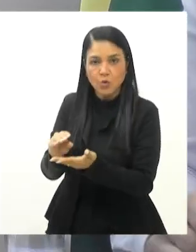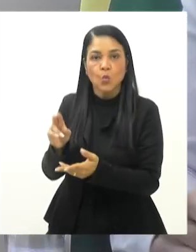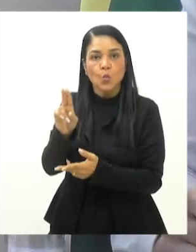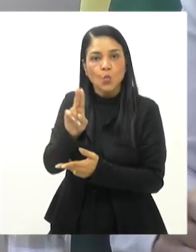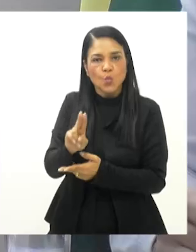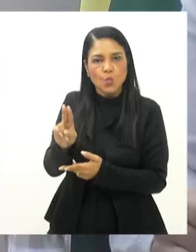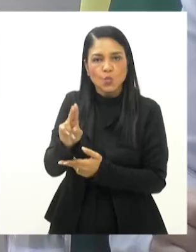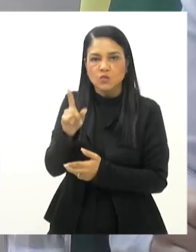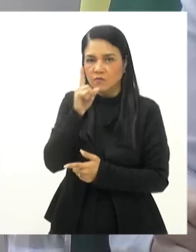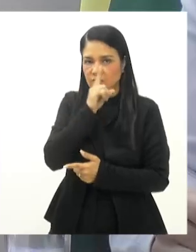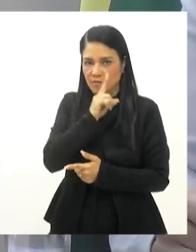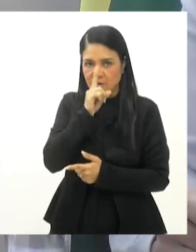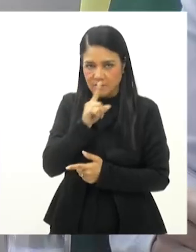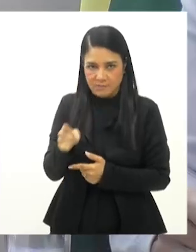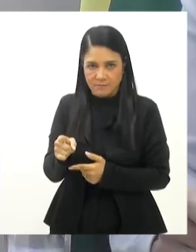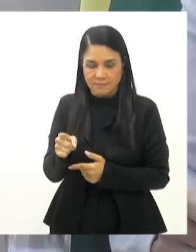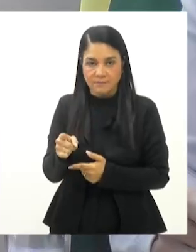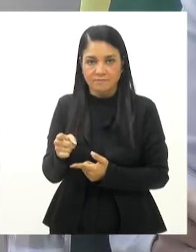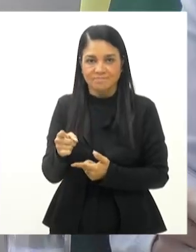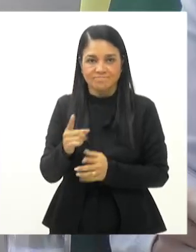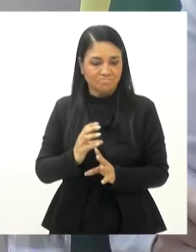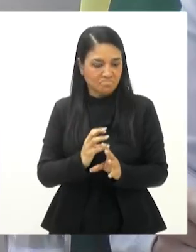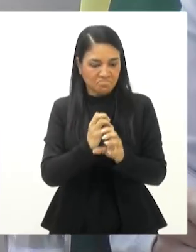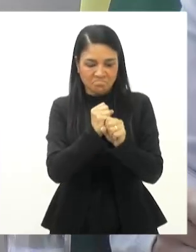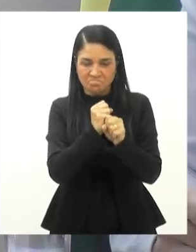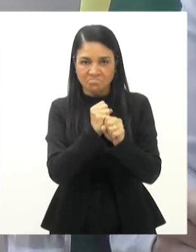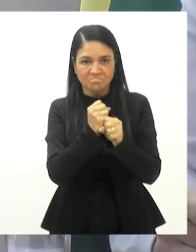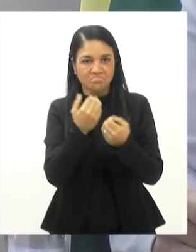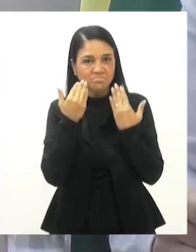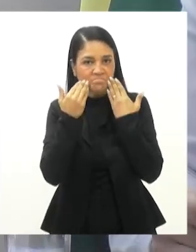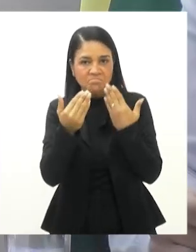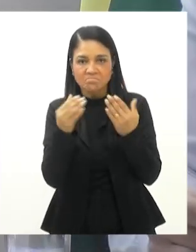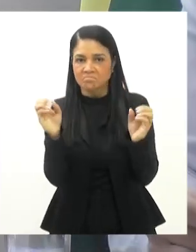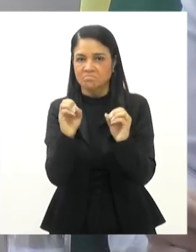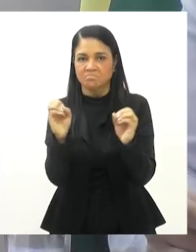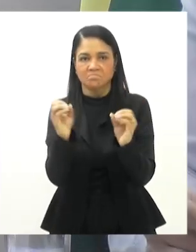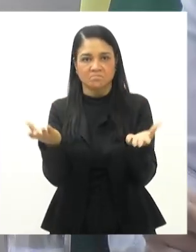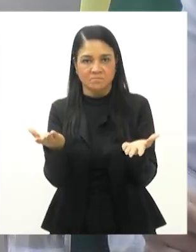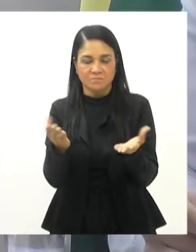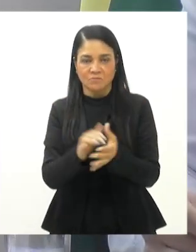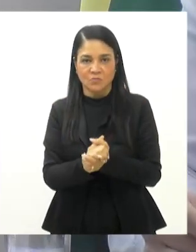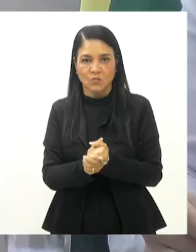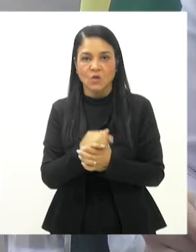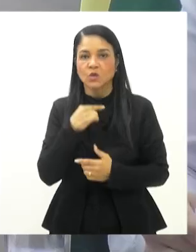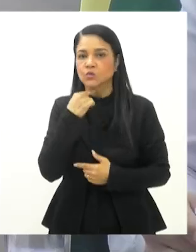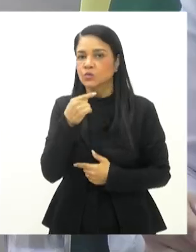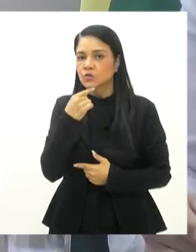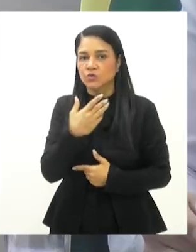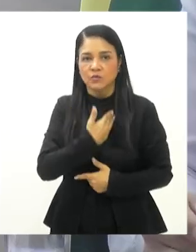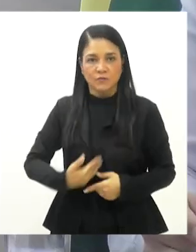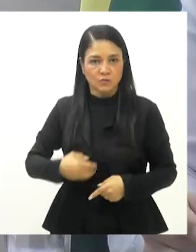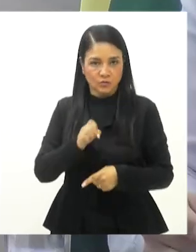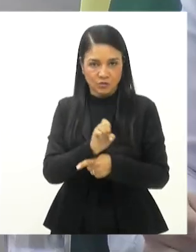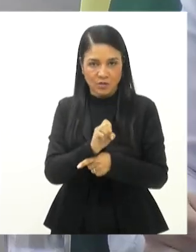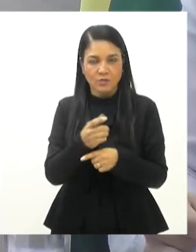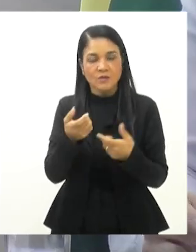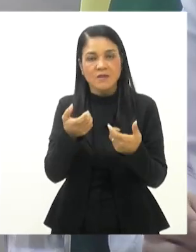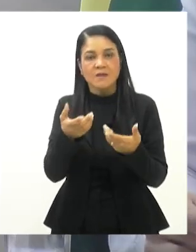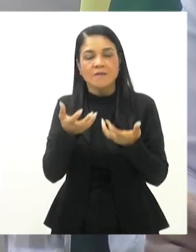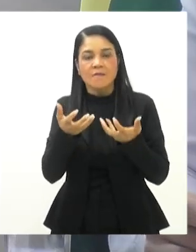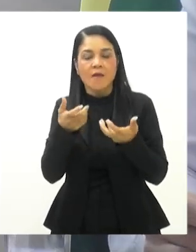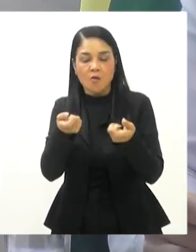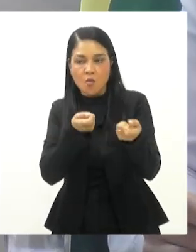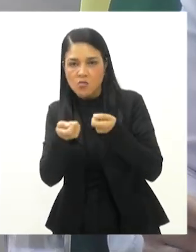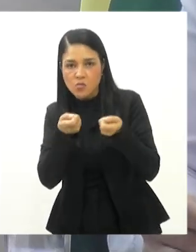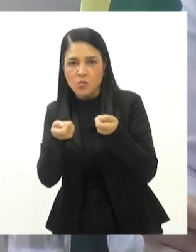desse recurso, e não há prestação de contas. Então, não adianta o governo do estado dizer que quer enxugar,